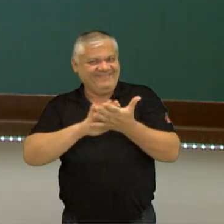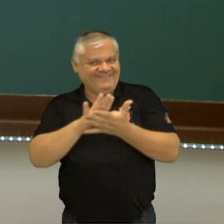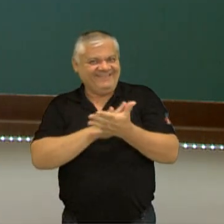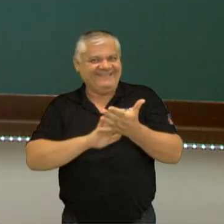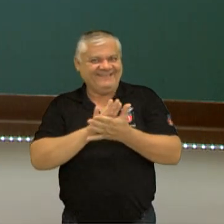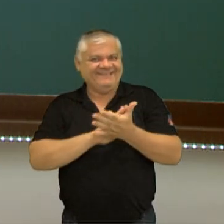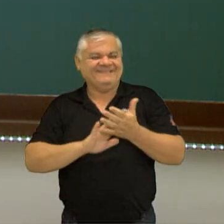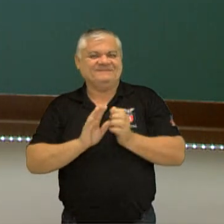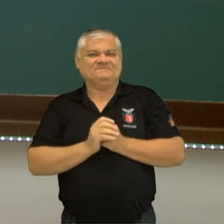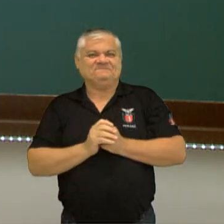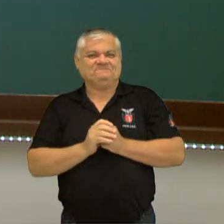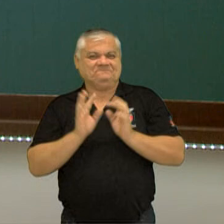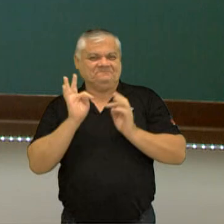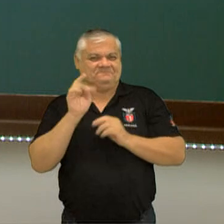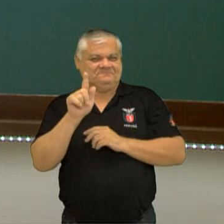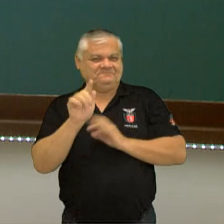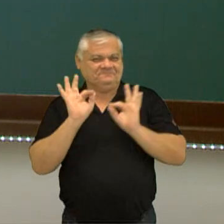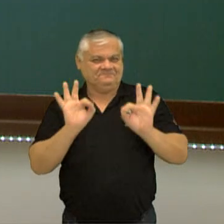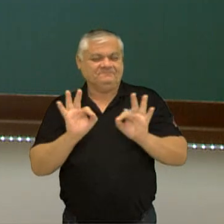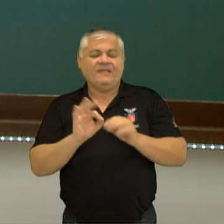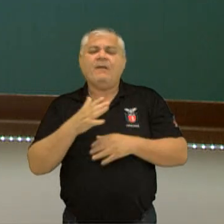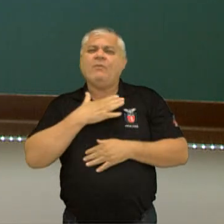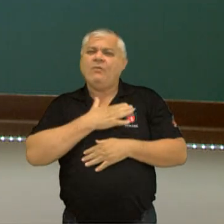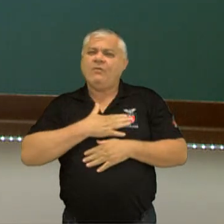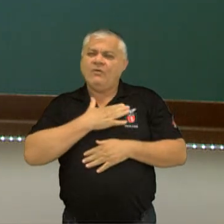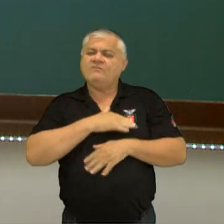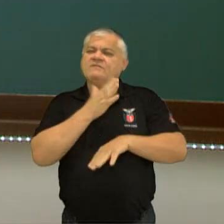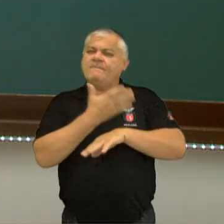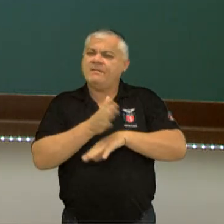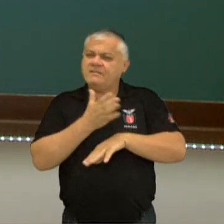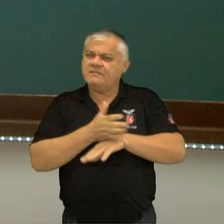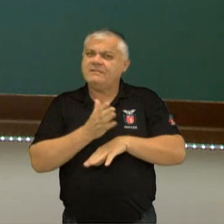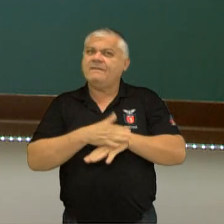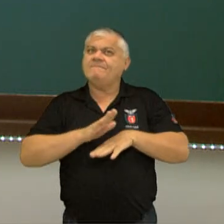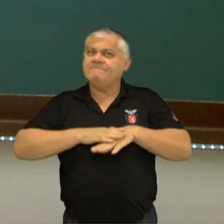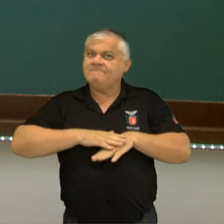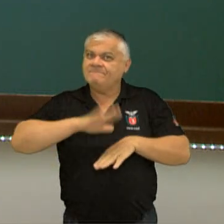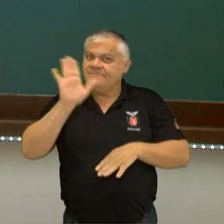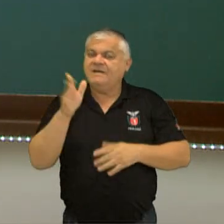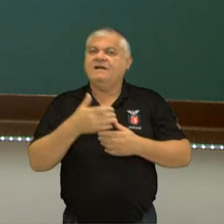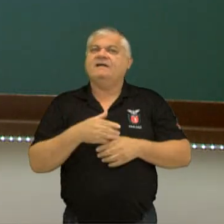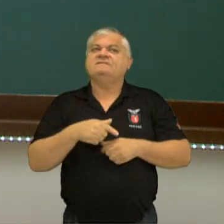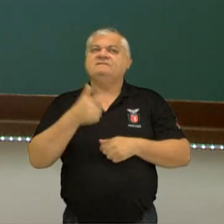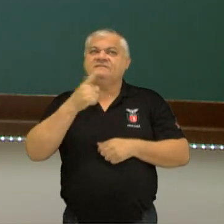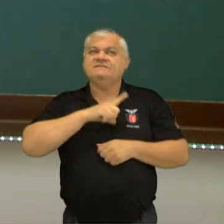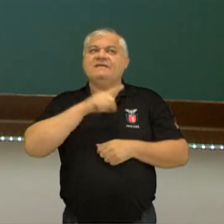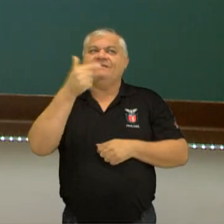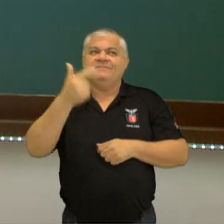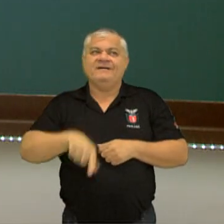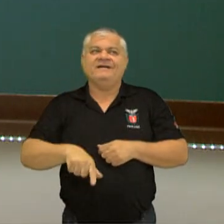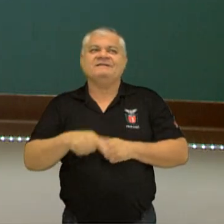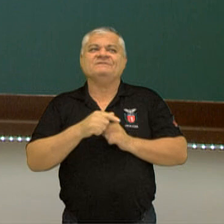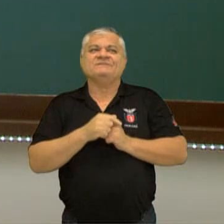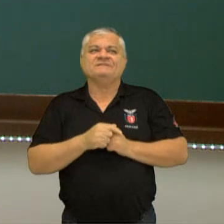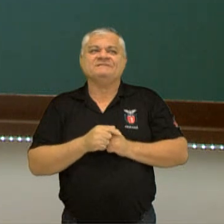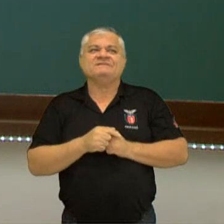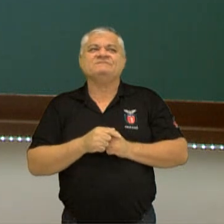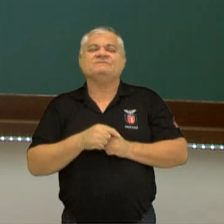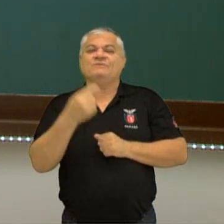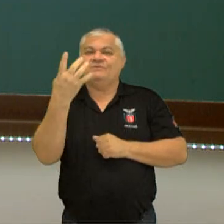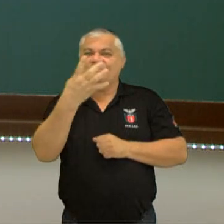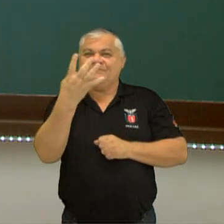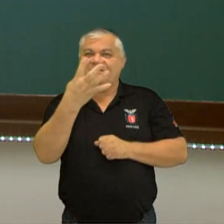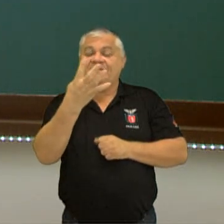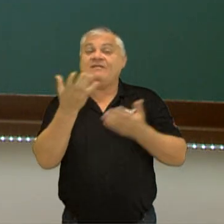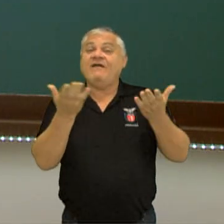da tangente. Como eu gosto que vocês pratiquem bastante, trazer bastante prática para vocês, eu trouxe mais um exercício,